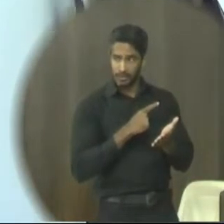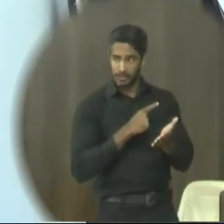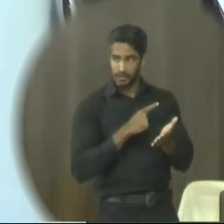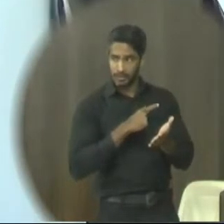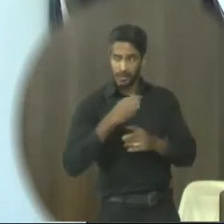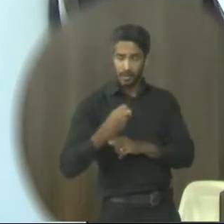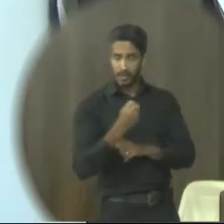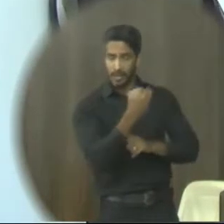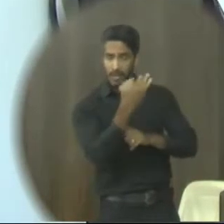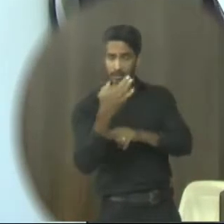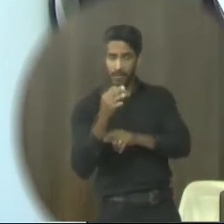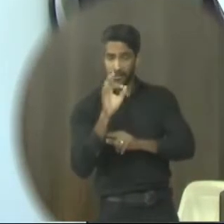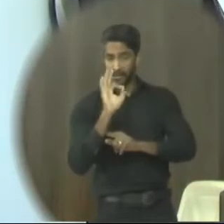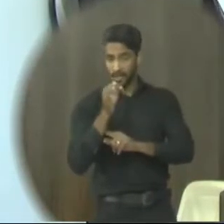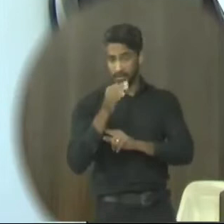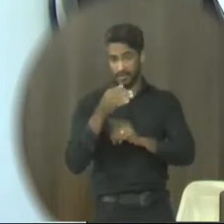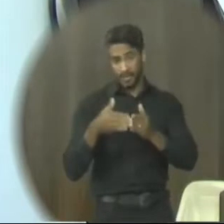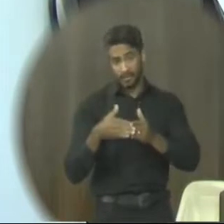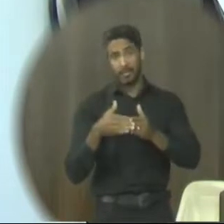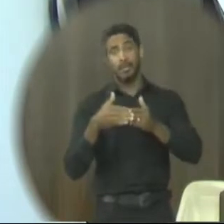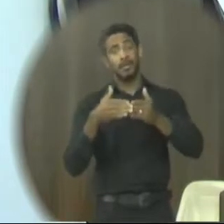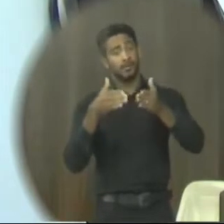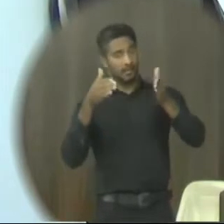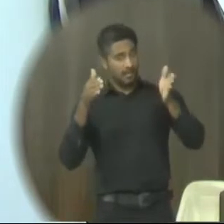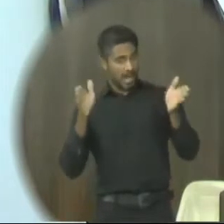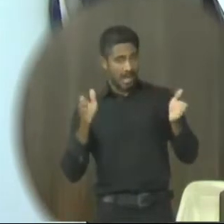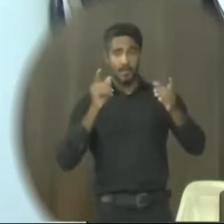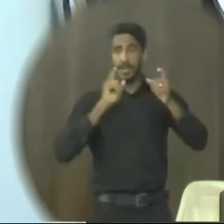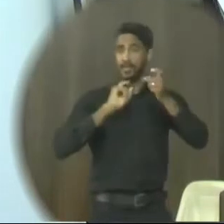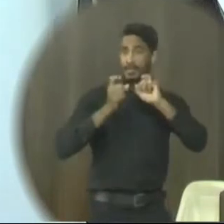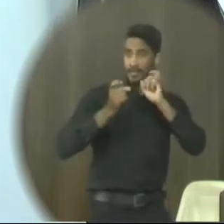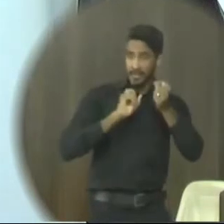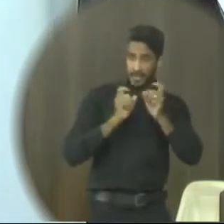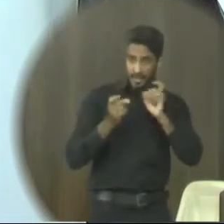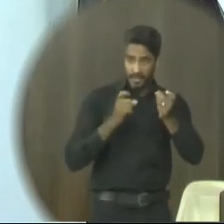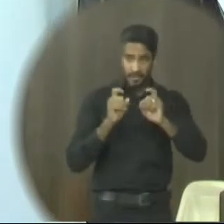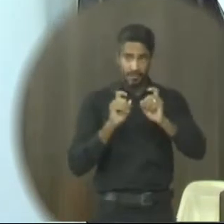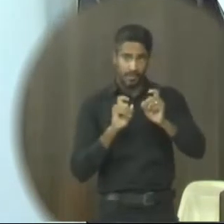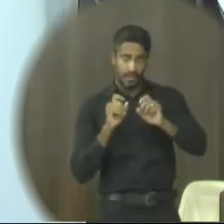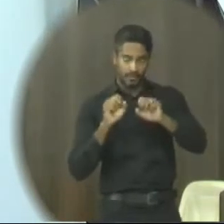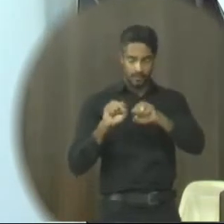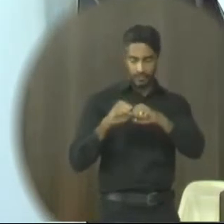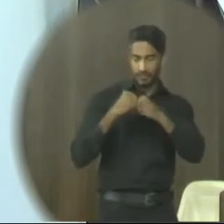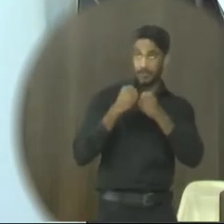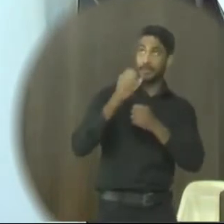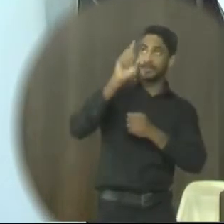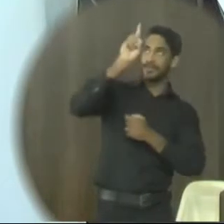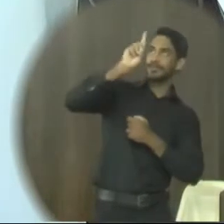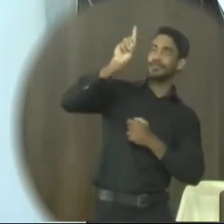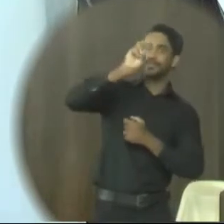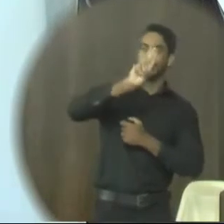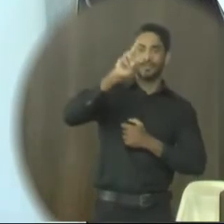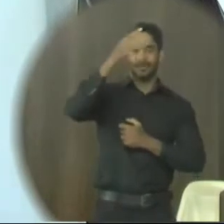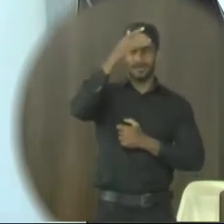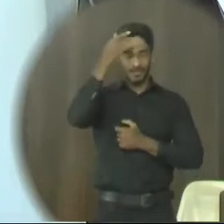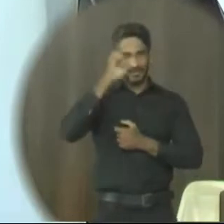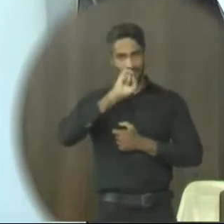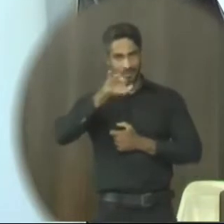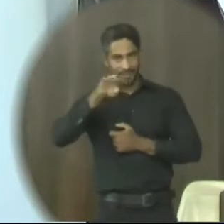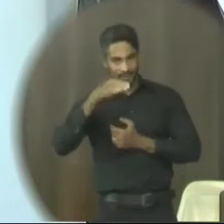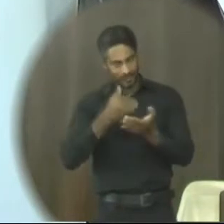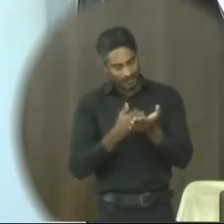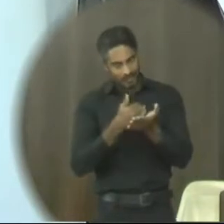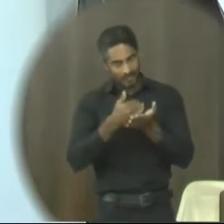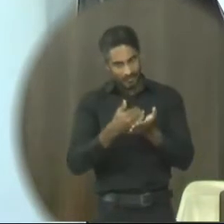registra a existência de números regimental. Declara a abertura da reunião. Sobre a proteção de Deus, em nome do povo